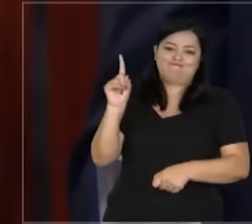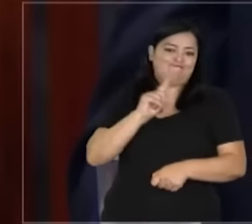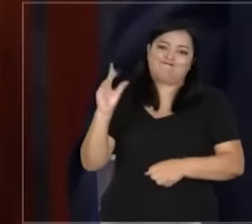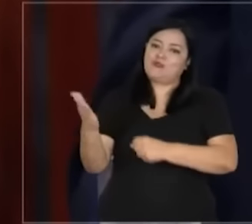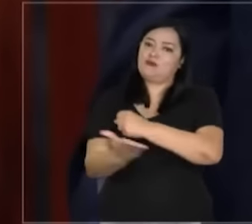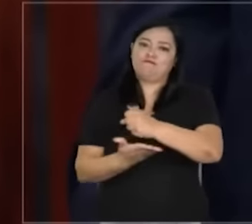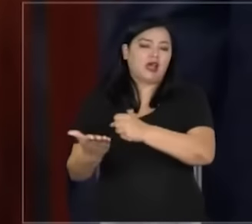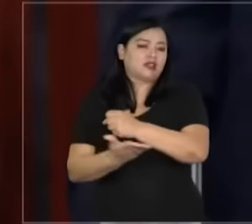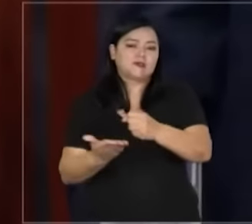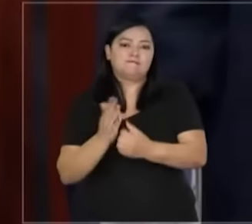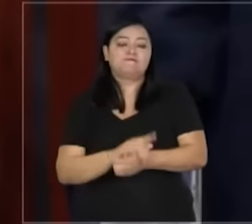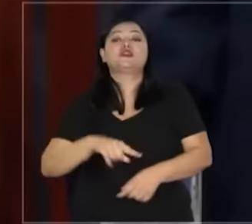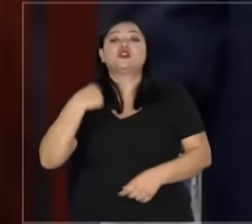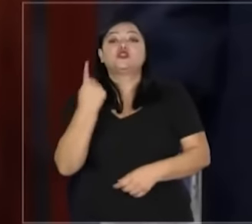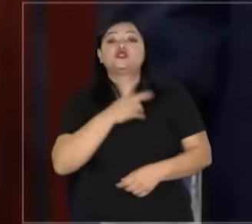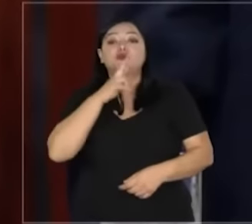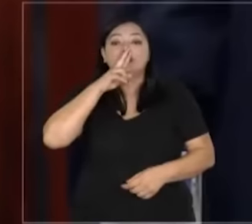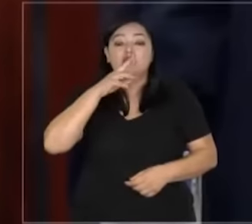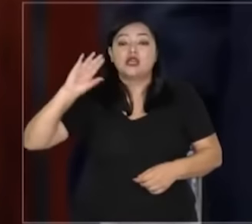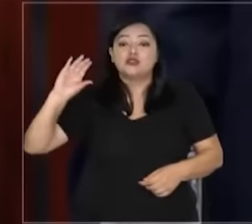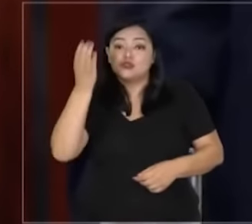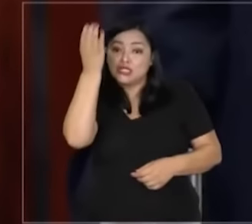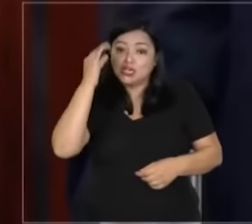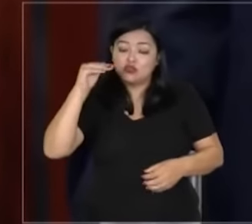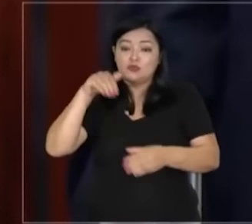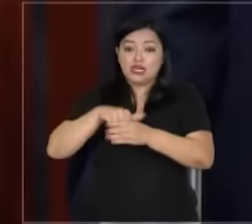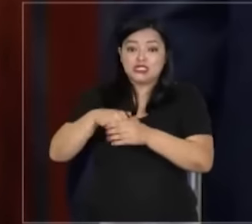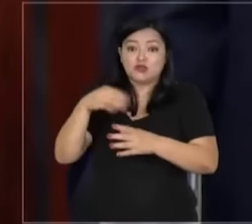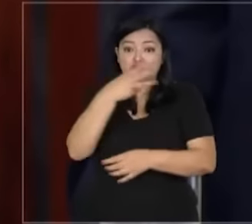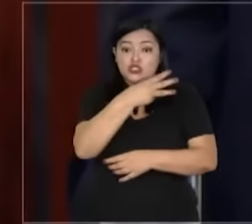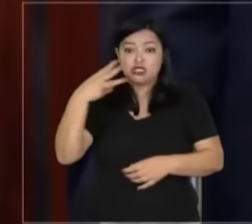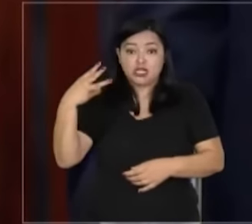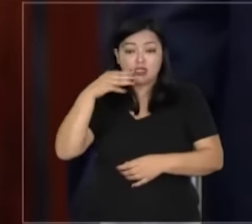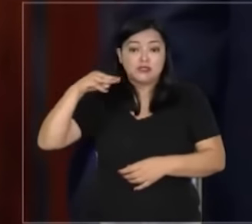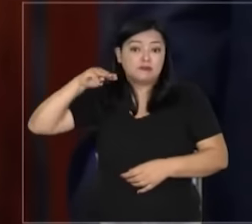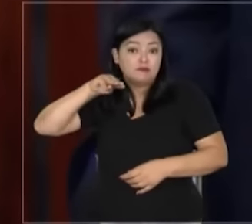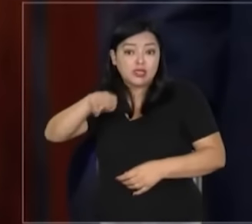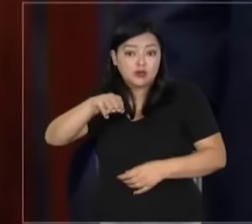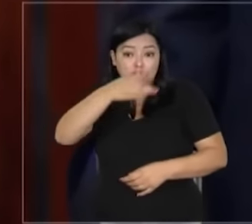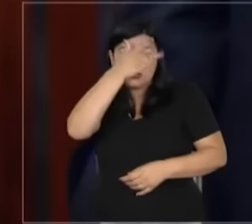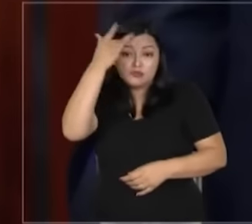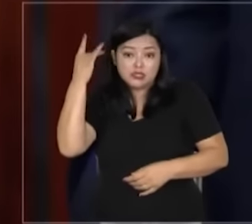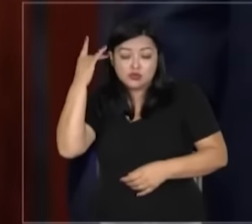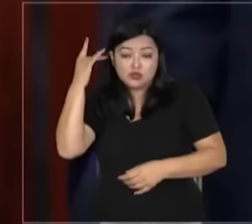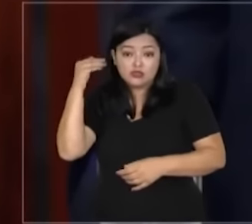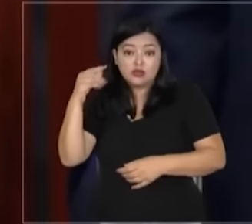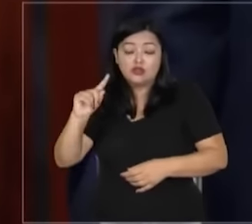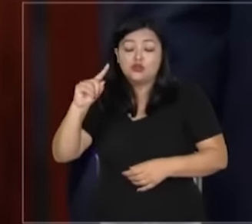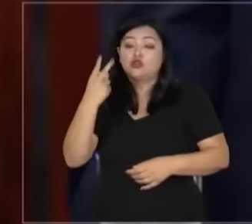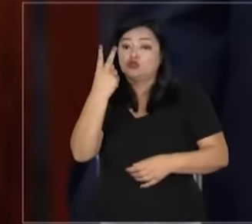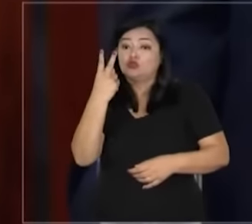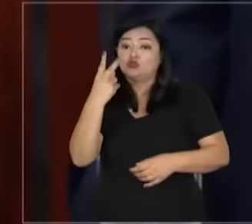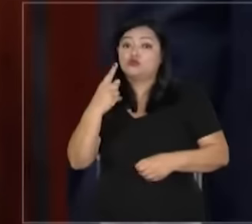embasamento. Nós estamos dando resultado de uma eleição de 33 milhões de eleitores nas urnas, 2